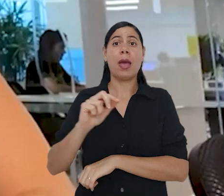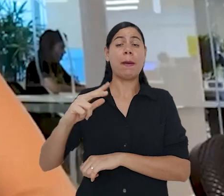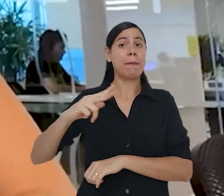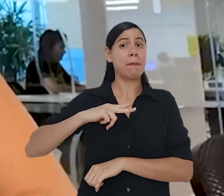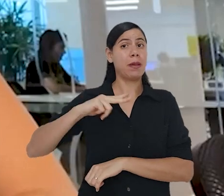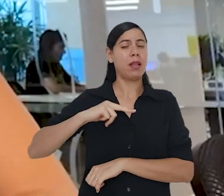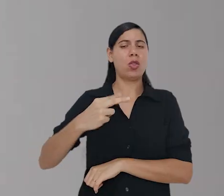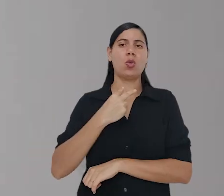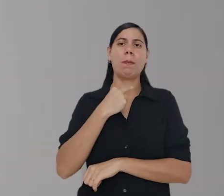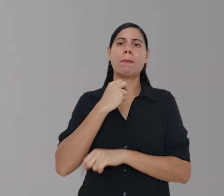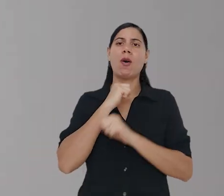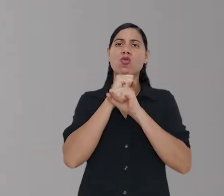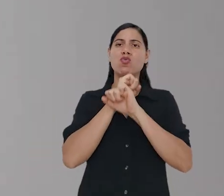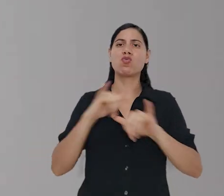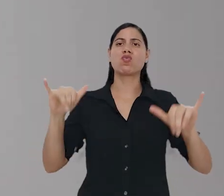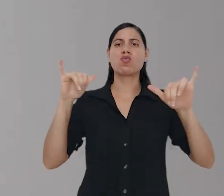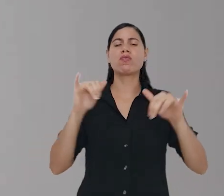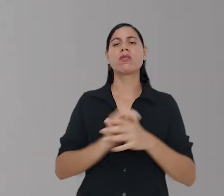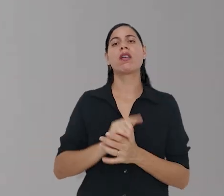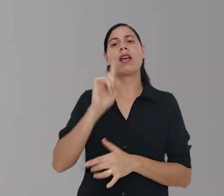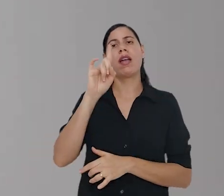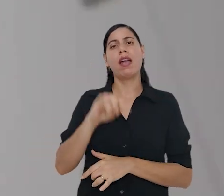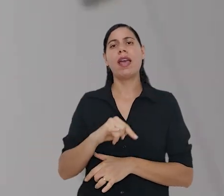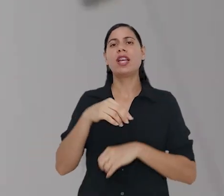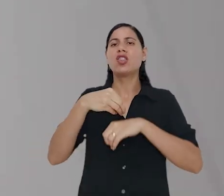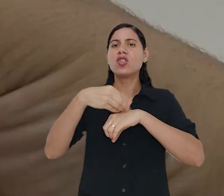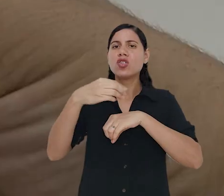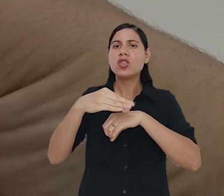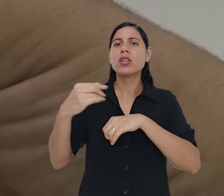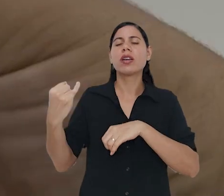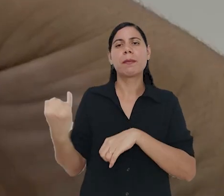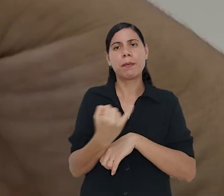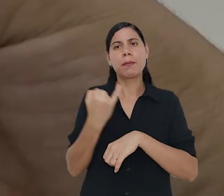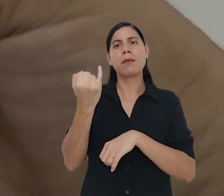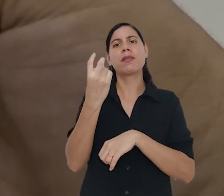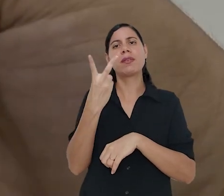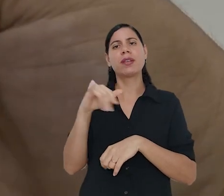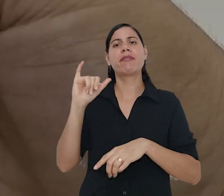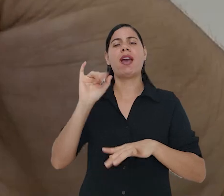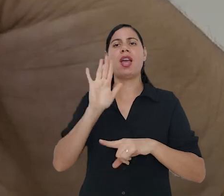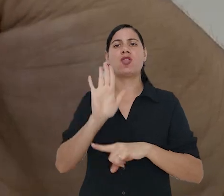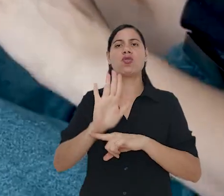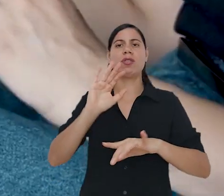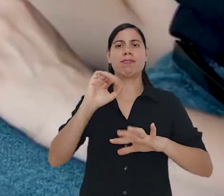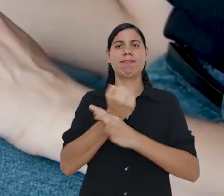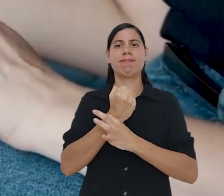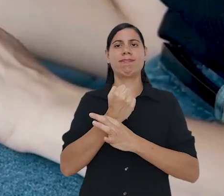ser compartilhados. São dicas bem valiosas e que vão te deixar mais seguro.